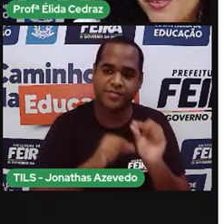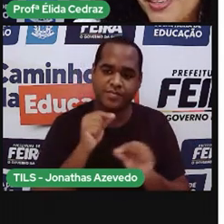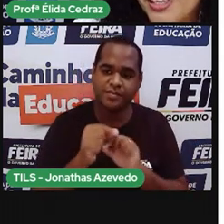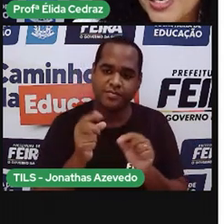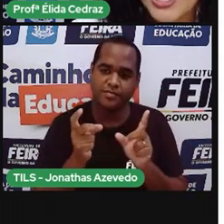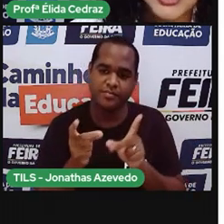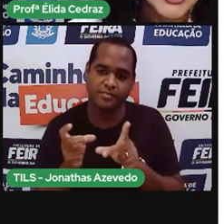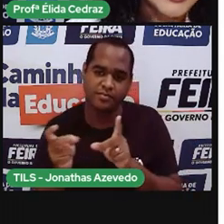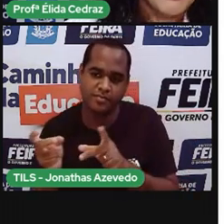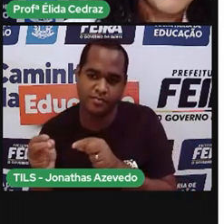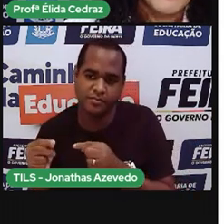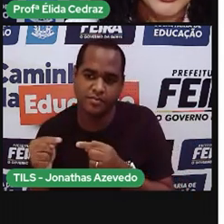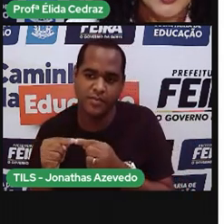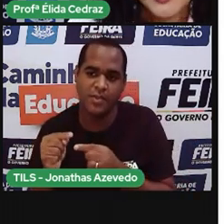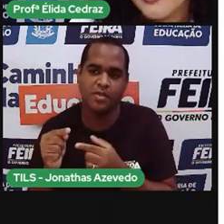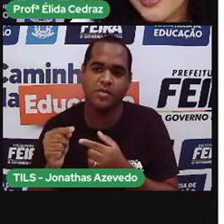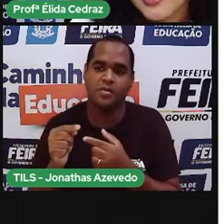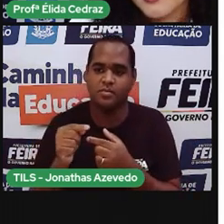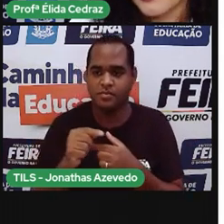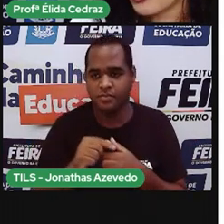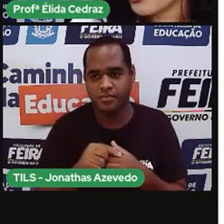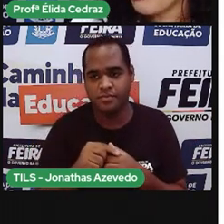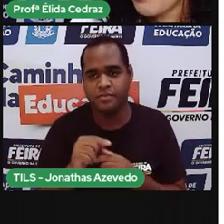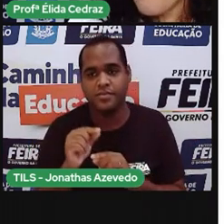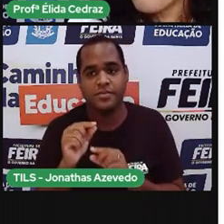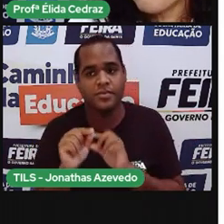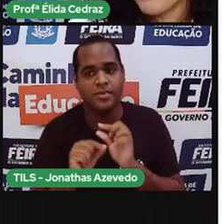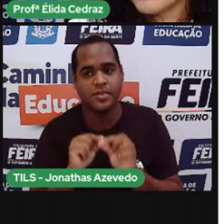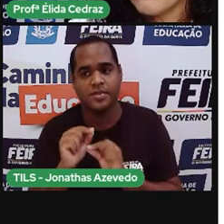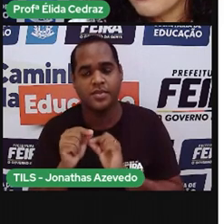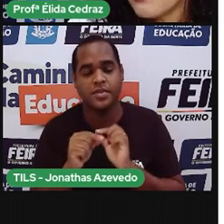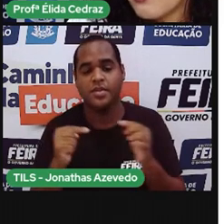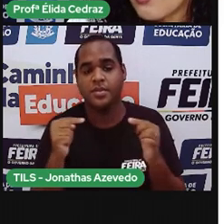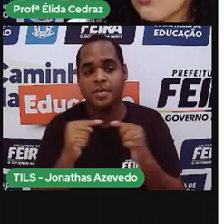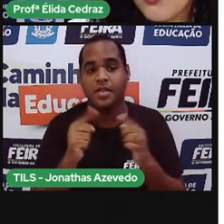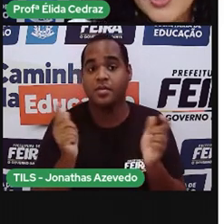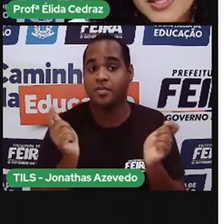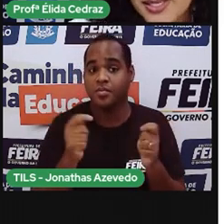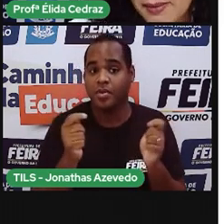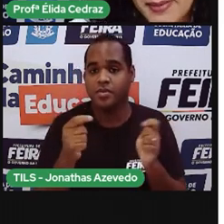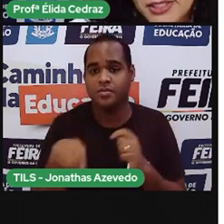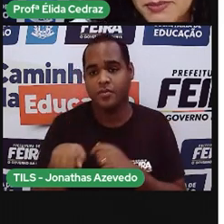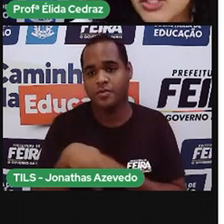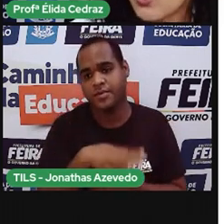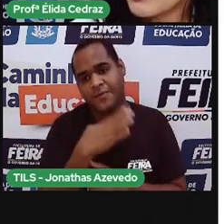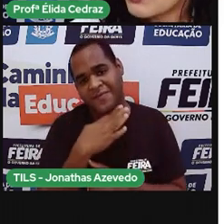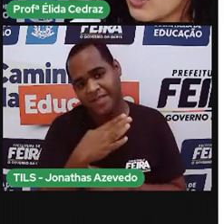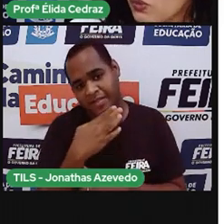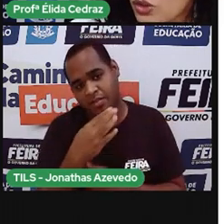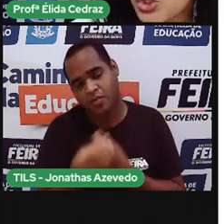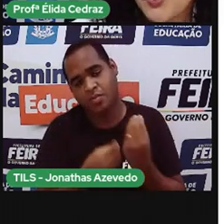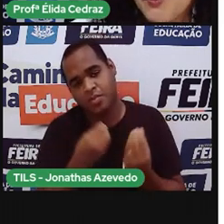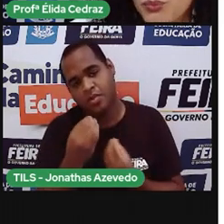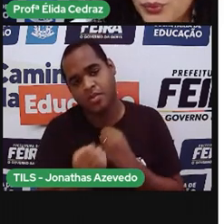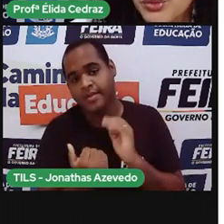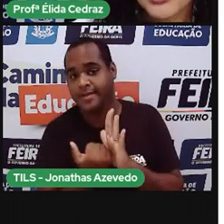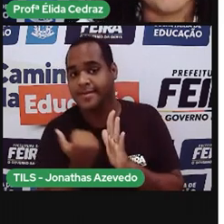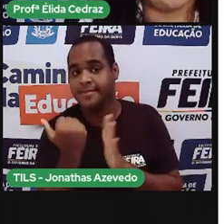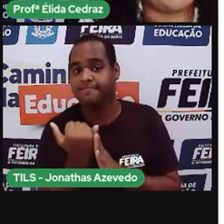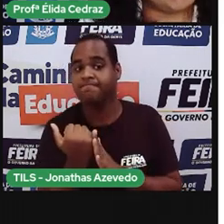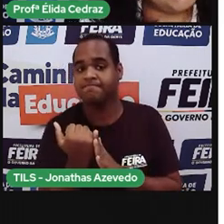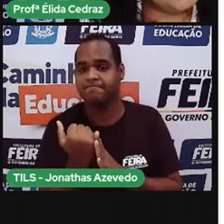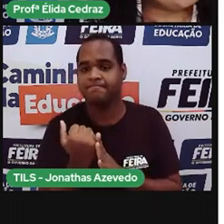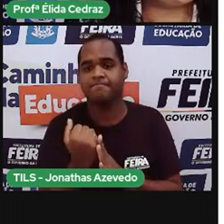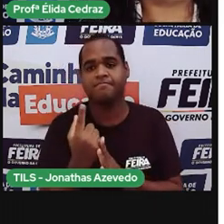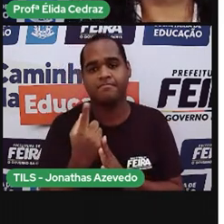vendedor. A gente sabe da história dele, a gente pode conhecer mais pessoas. Eu gosto muito